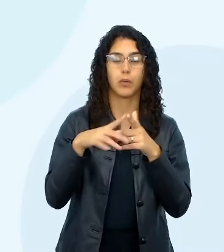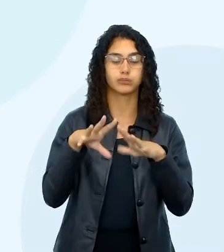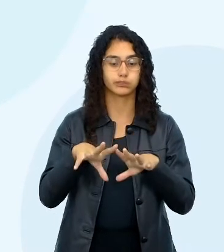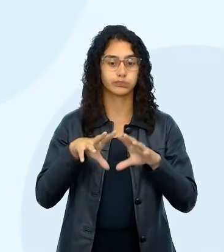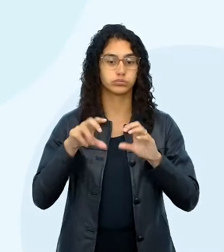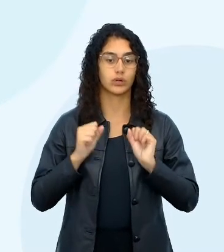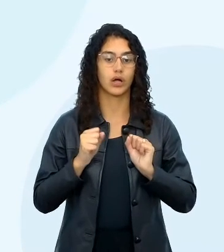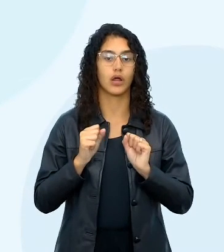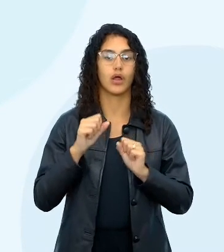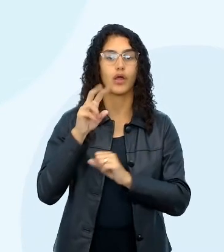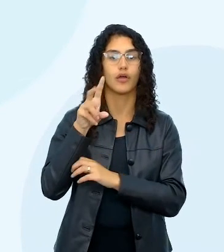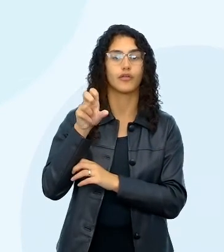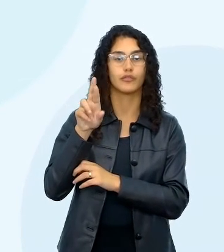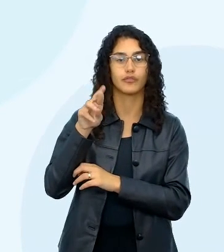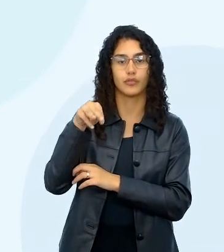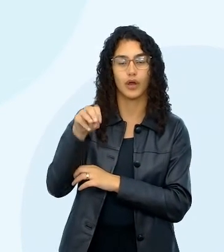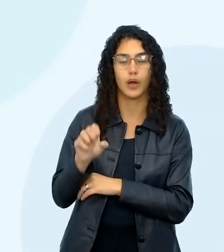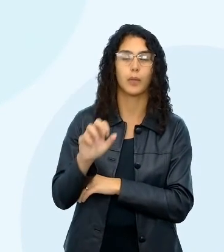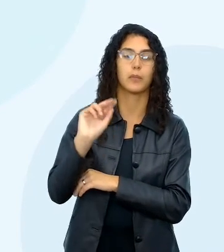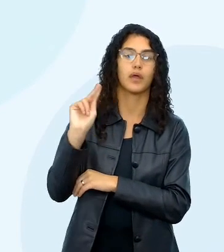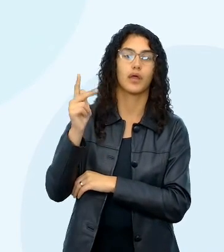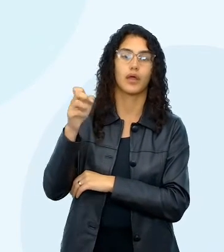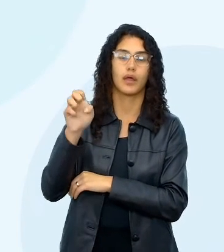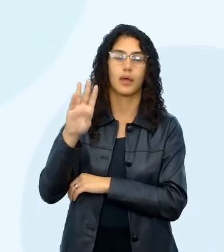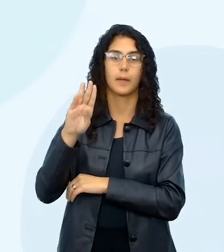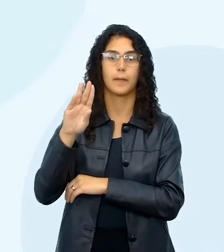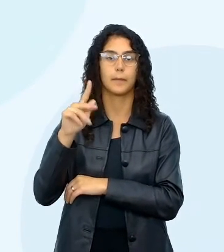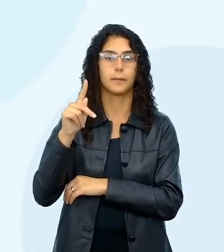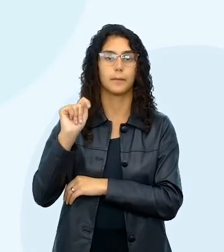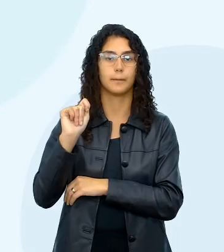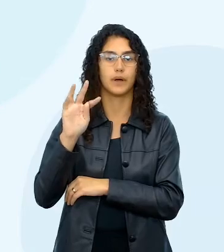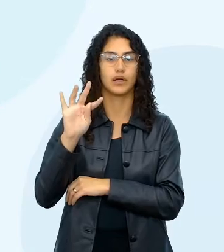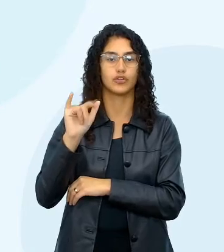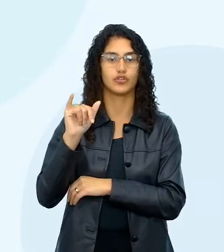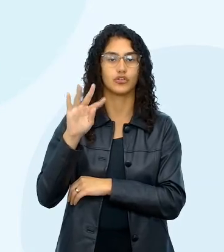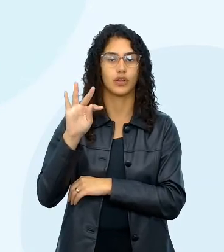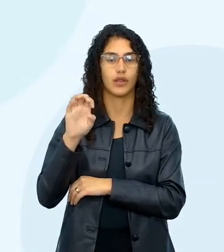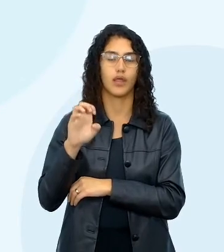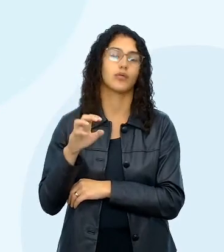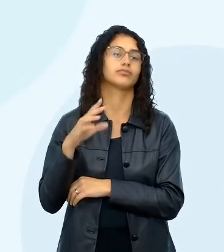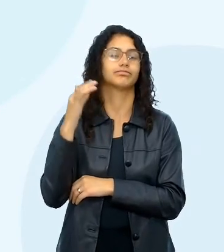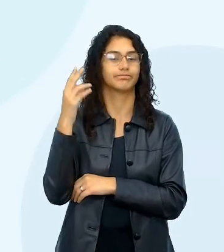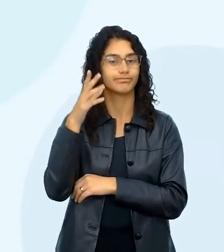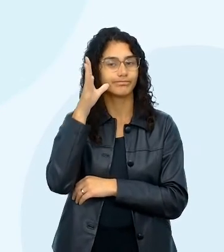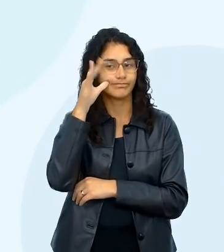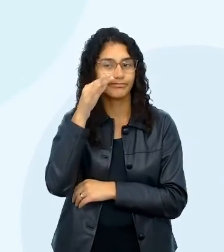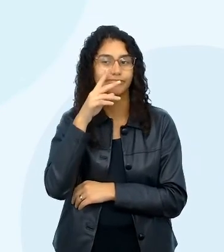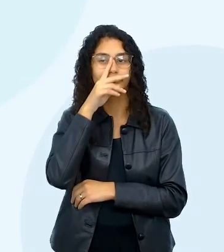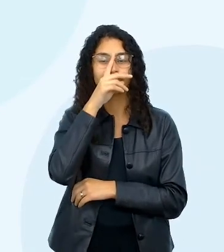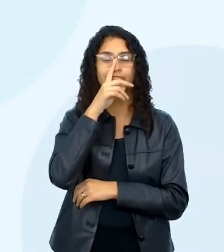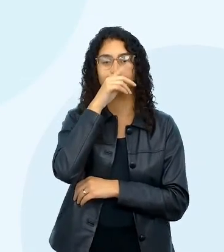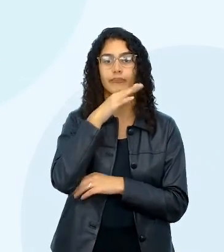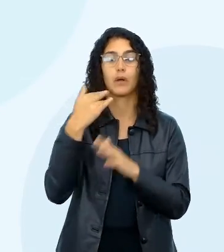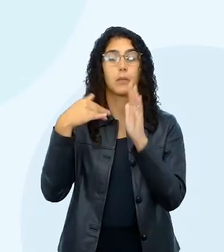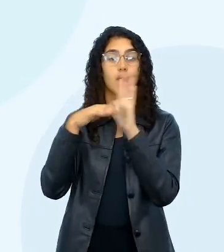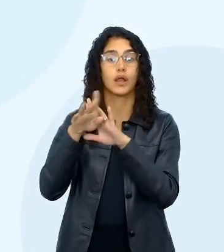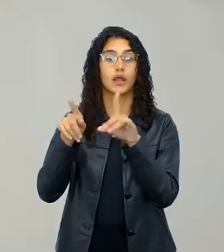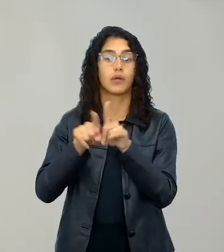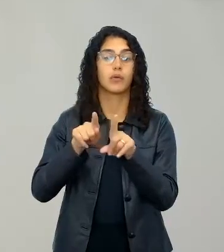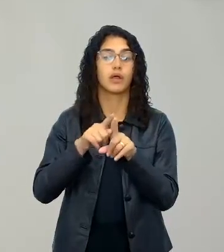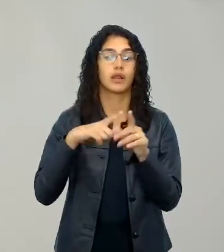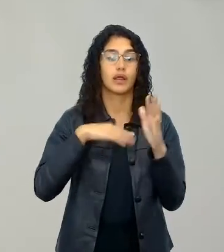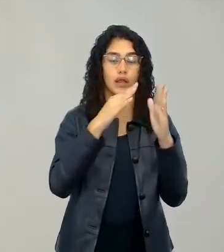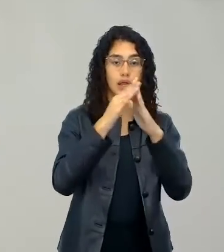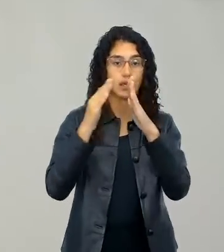desde verminose, a hepatite, né, professora? É extremamente preocupante e boa parte das